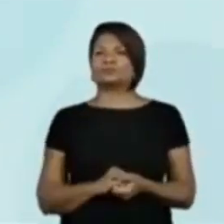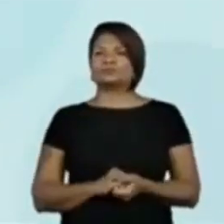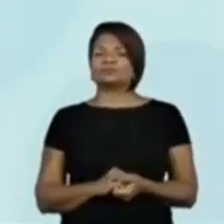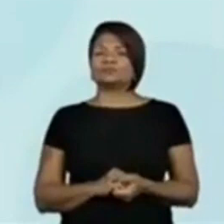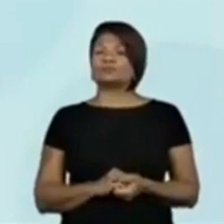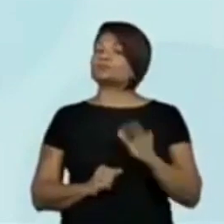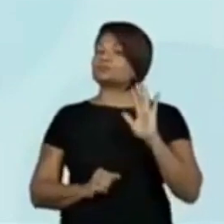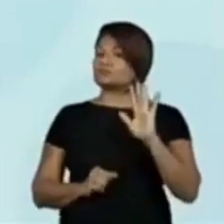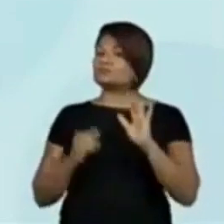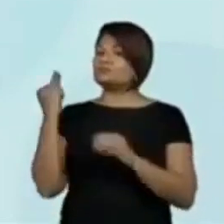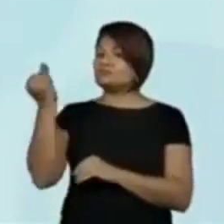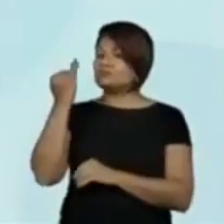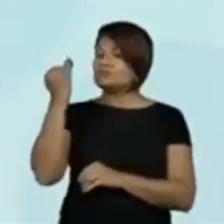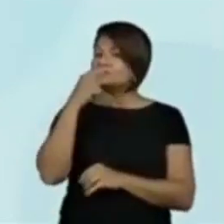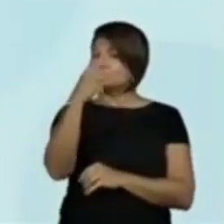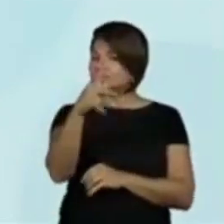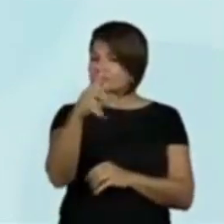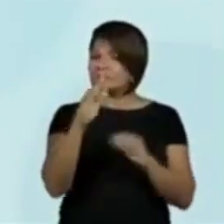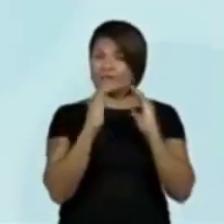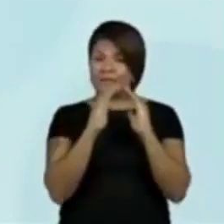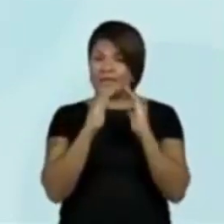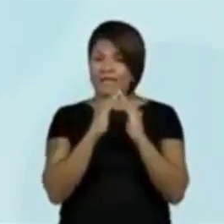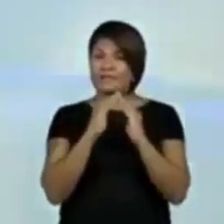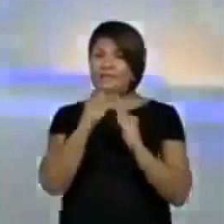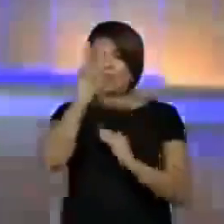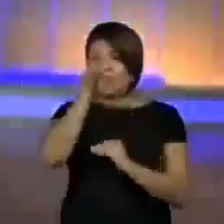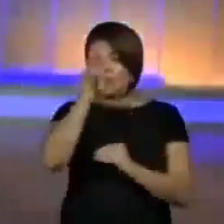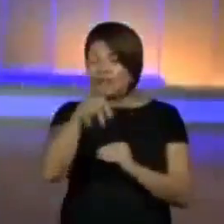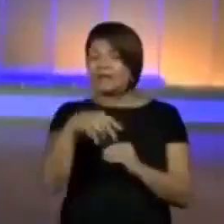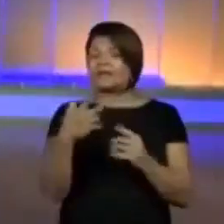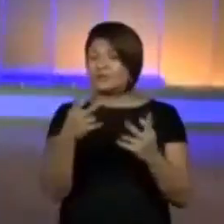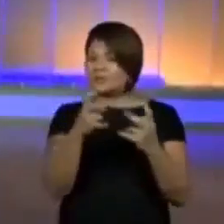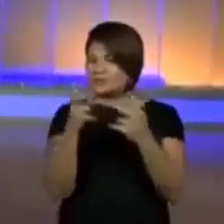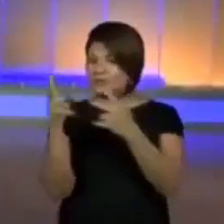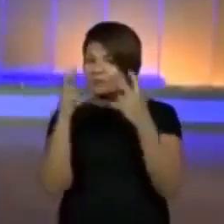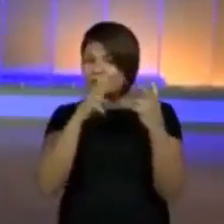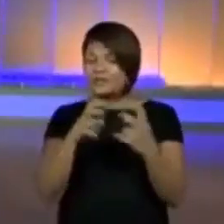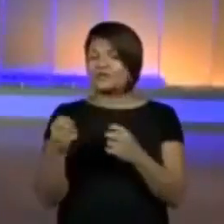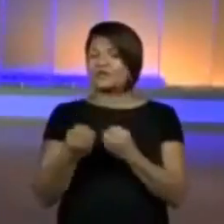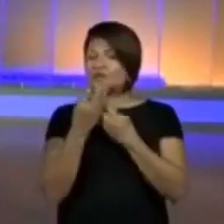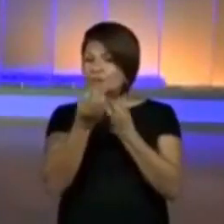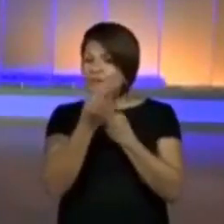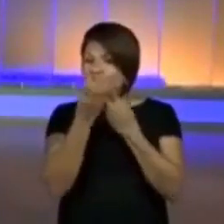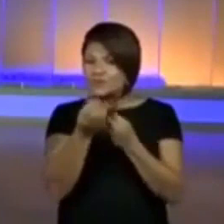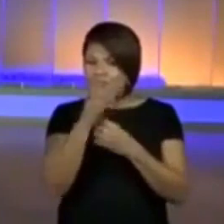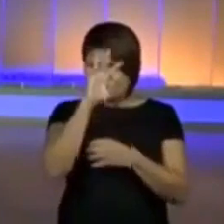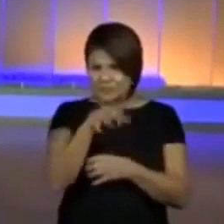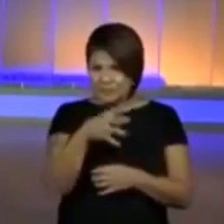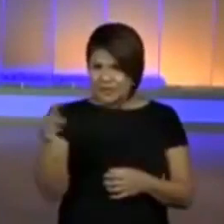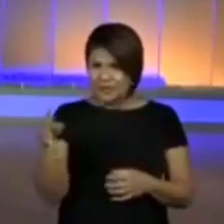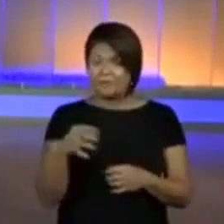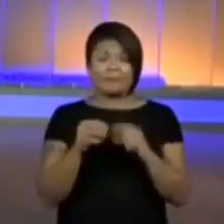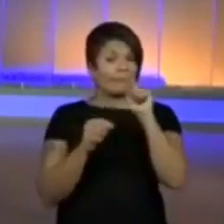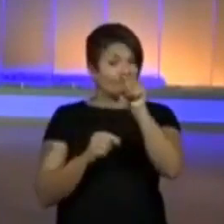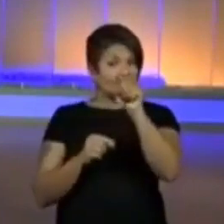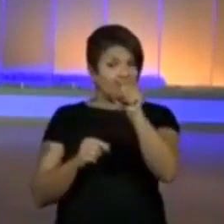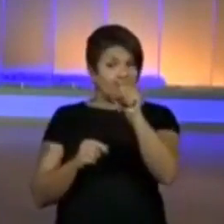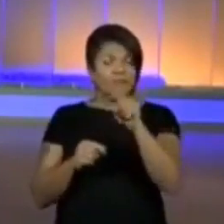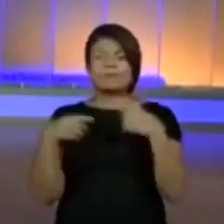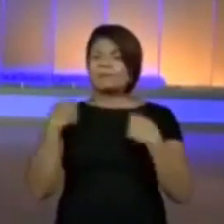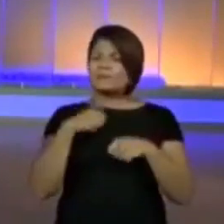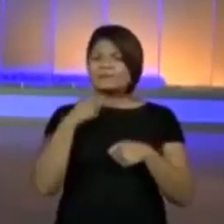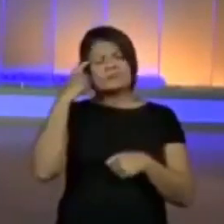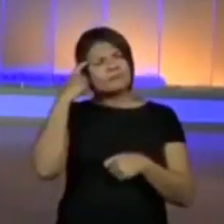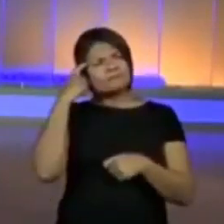muito importante que você em casa que está lendo e percebendo as informações da tabela, que você formule